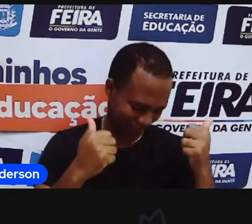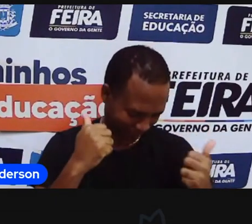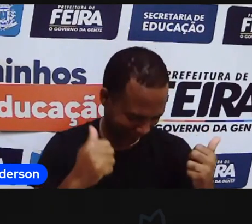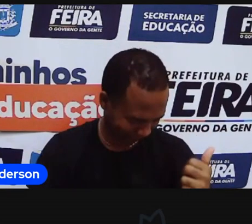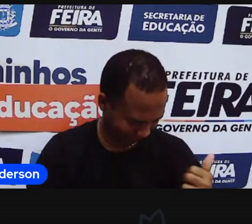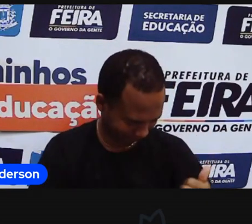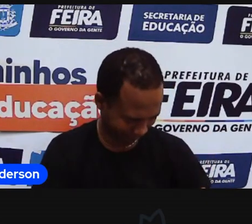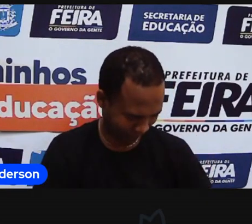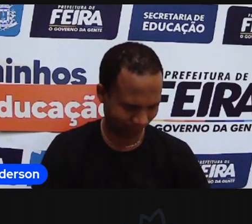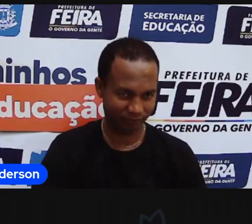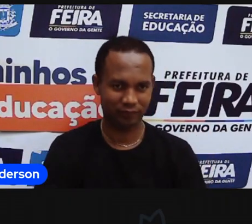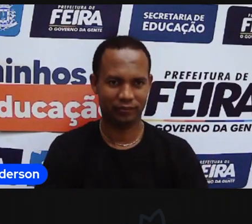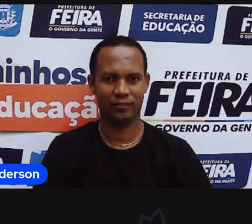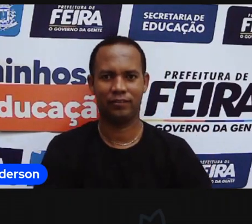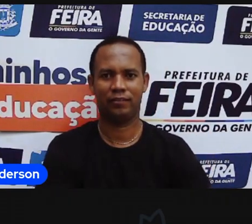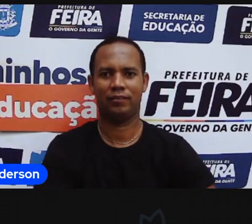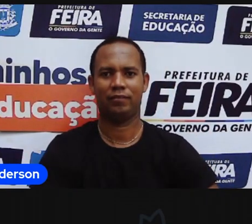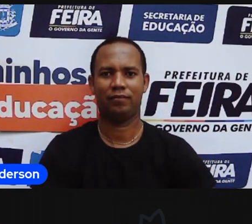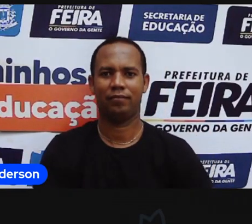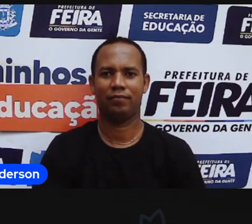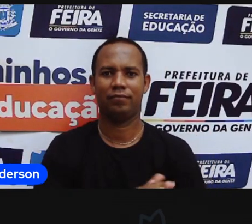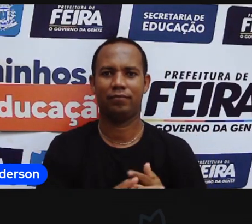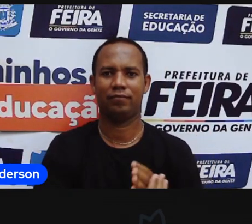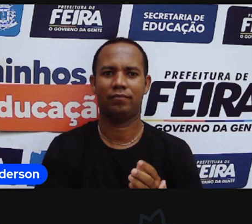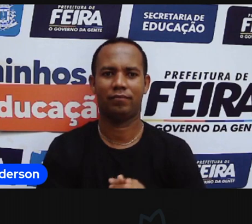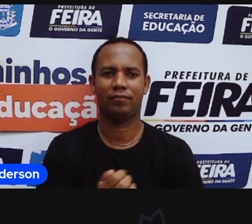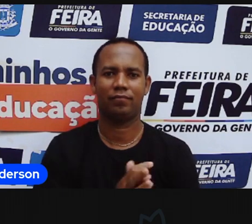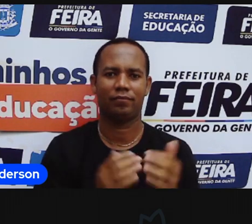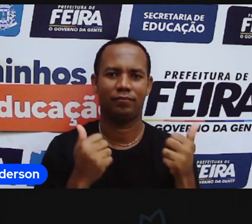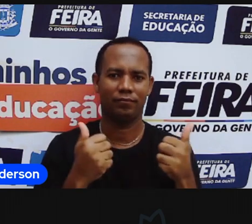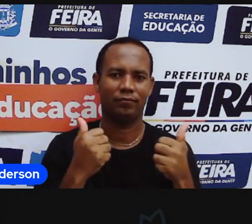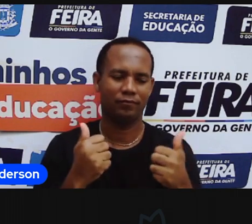um dia aqui com vocês, tá? Um cheiro no coração. Se